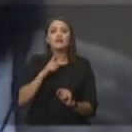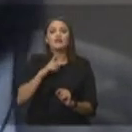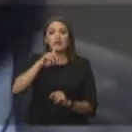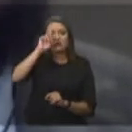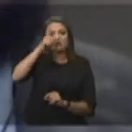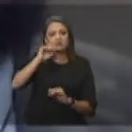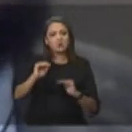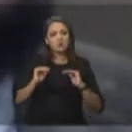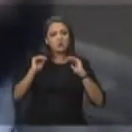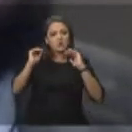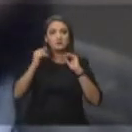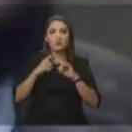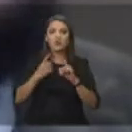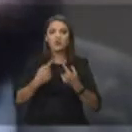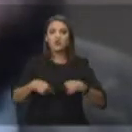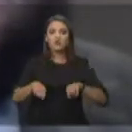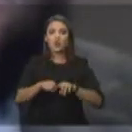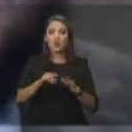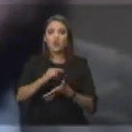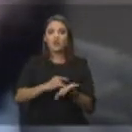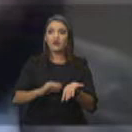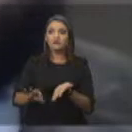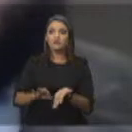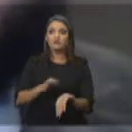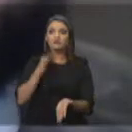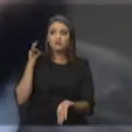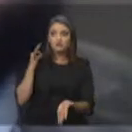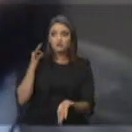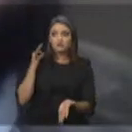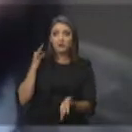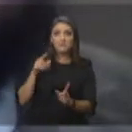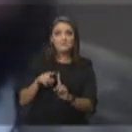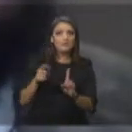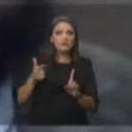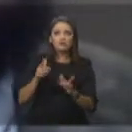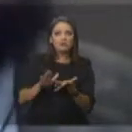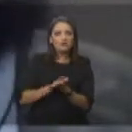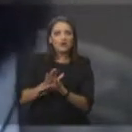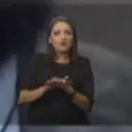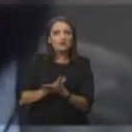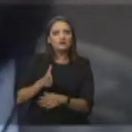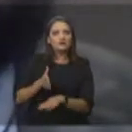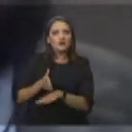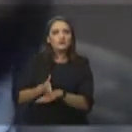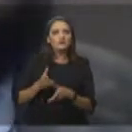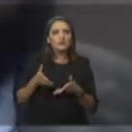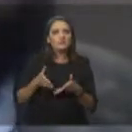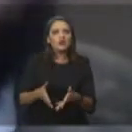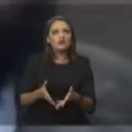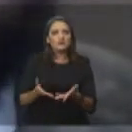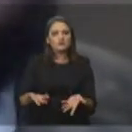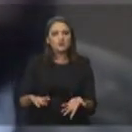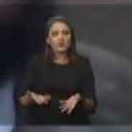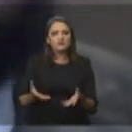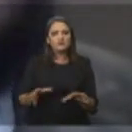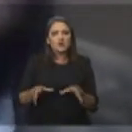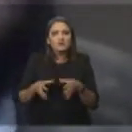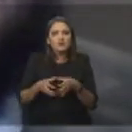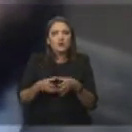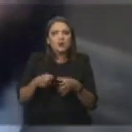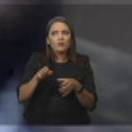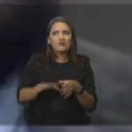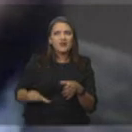que o convênio é adotado sem que haja qualquer intermediação pela Autoridade Nacional de Proteção de